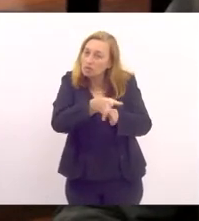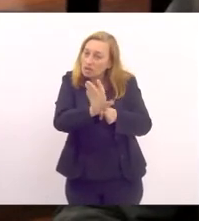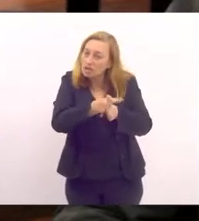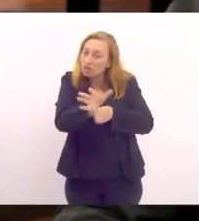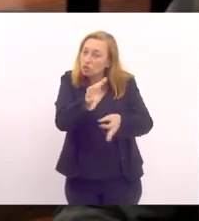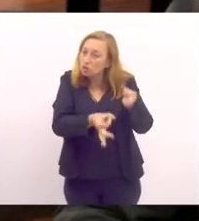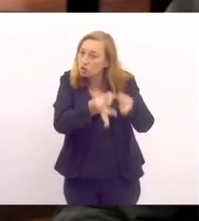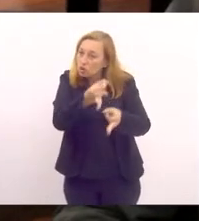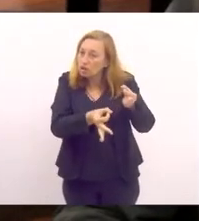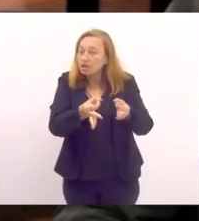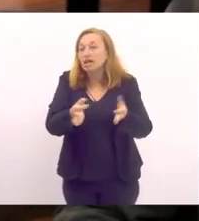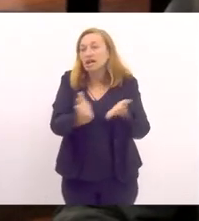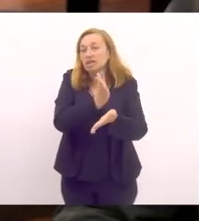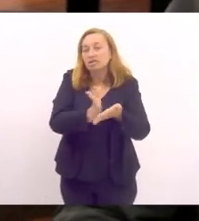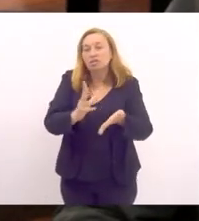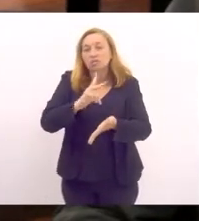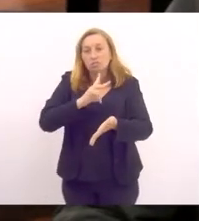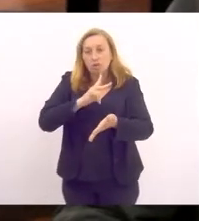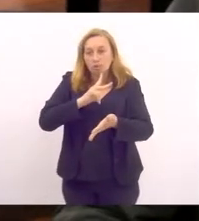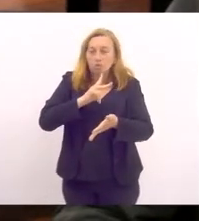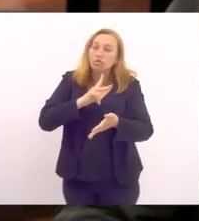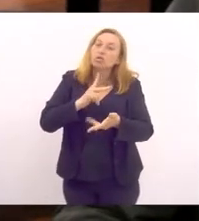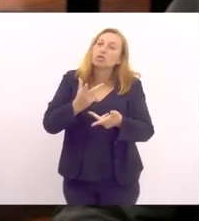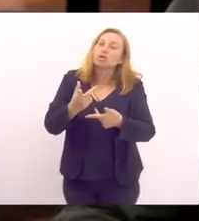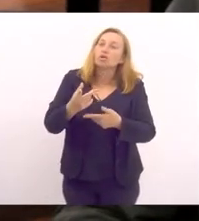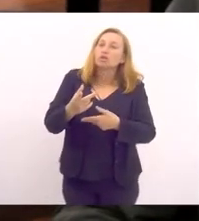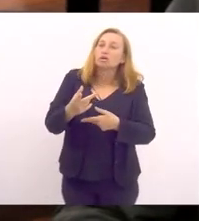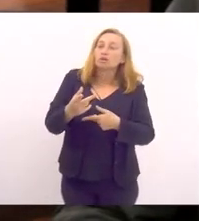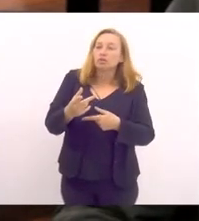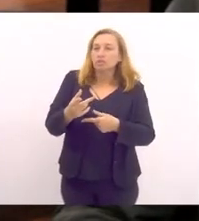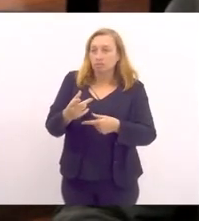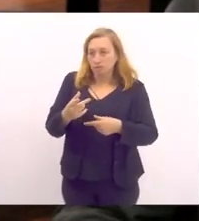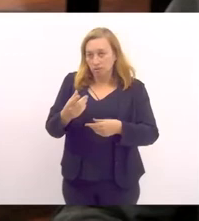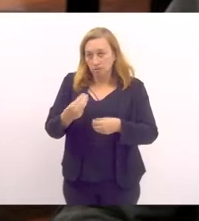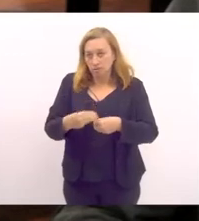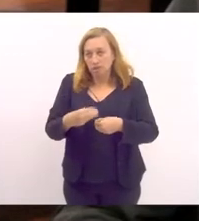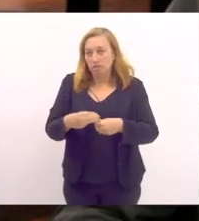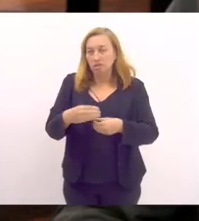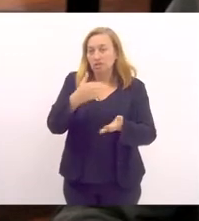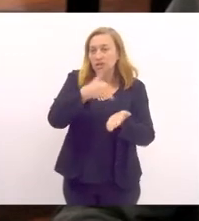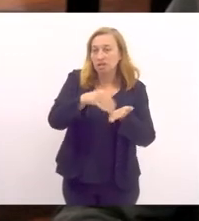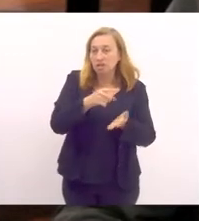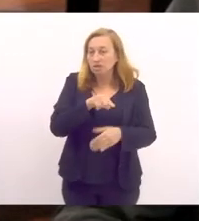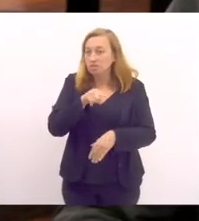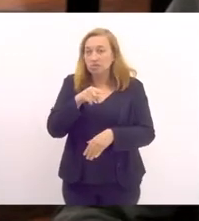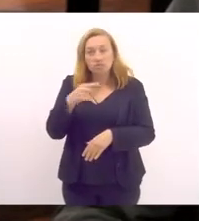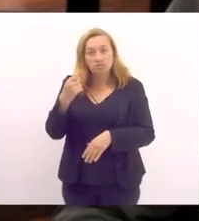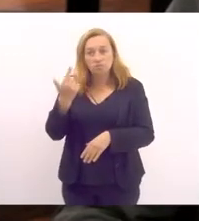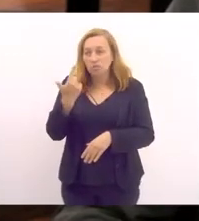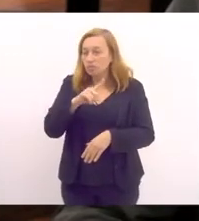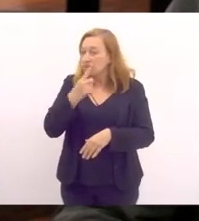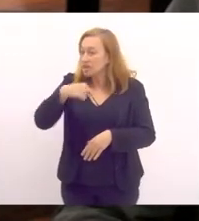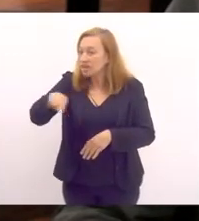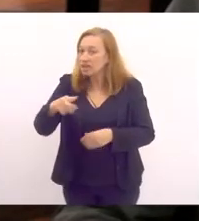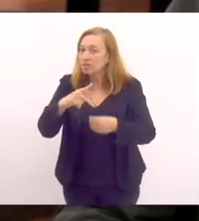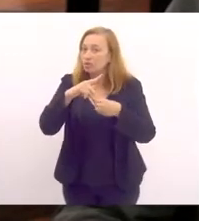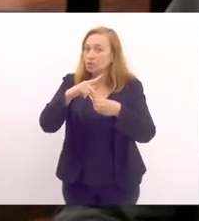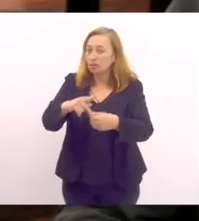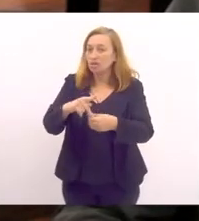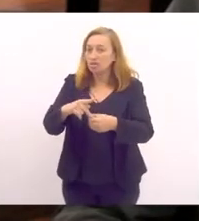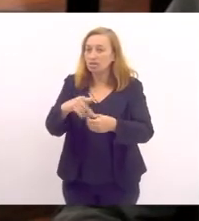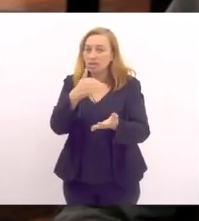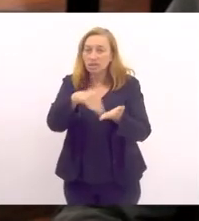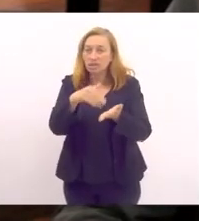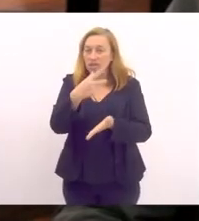vezes, dentro do próprio município, o secretário ou o dirigente não consegue chegar lá no procurador, na secretaria dele, não